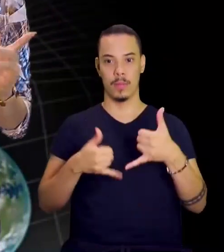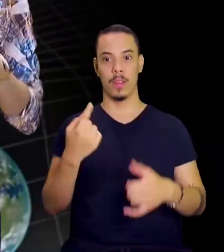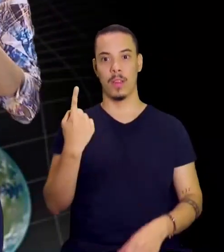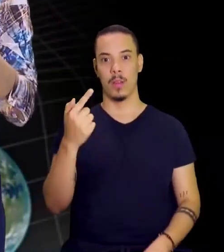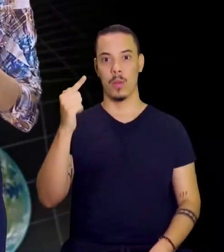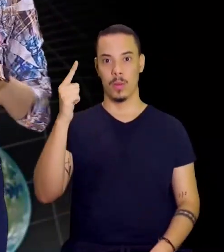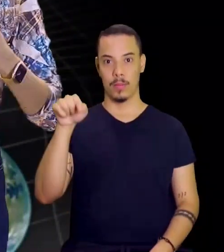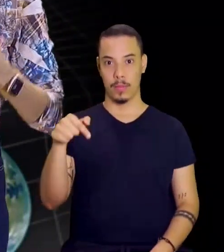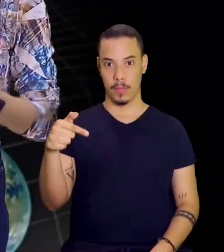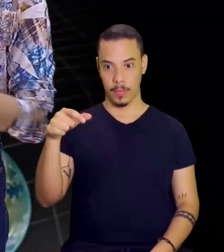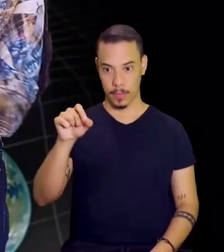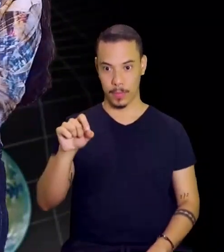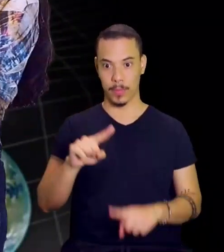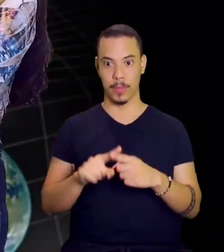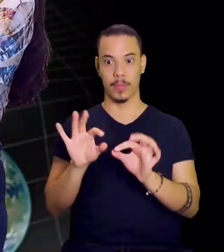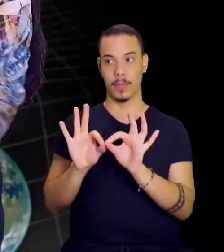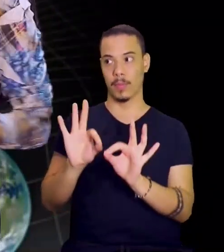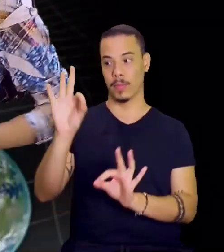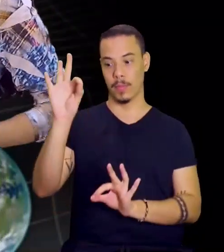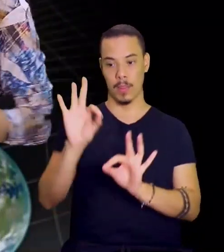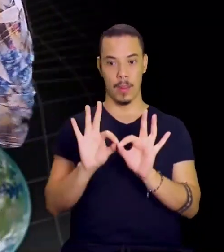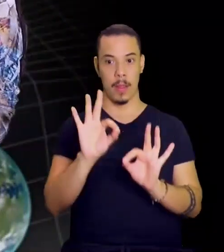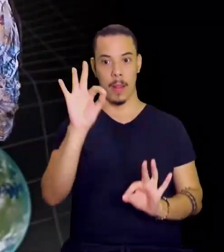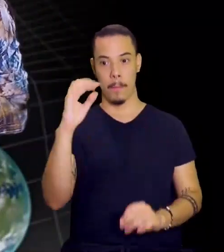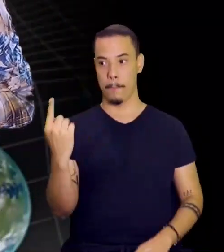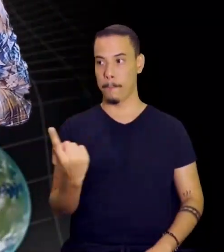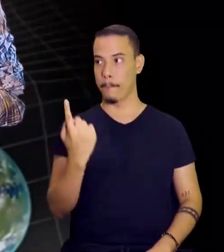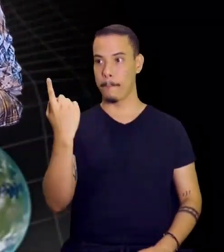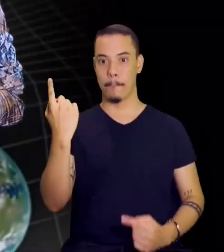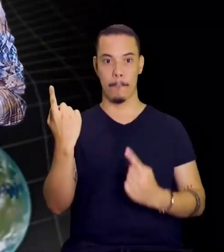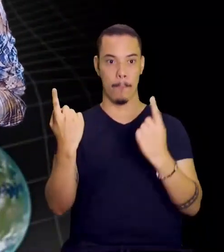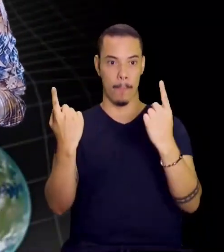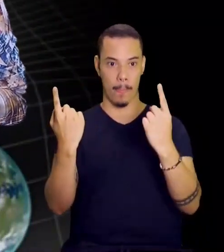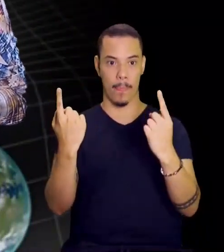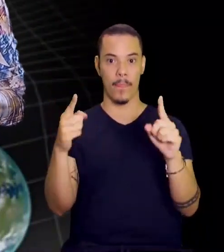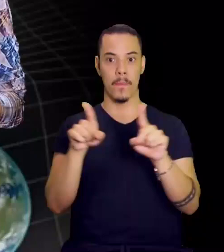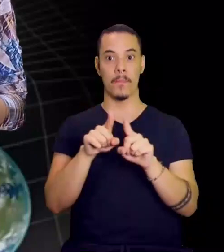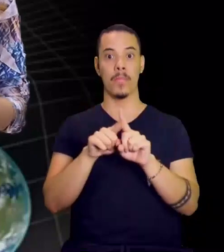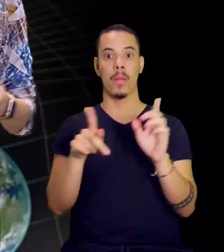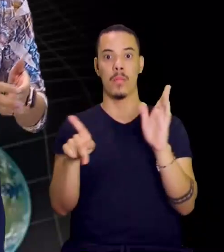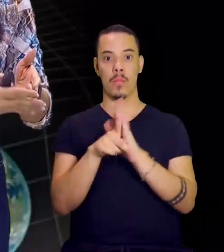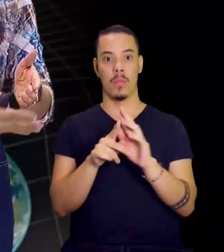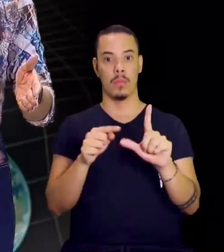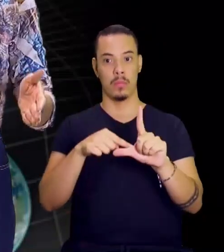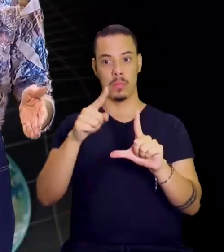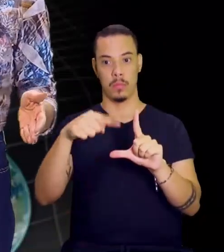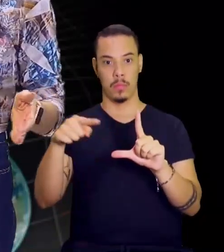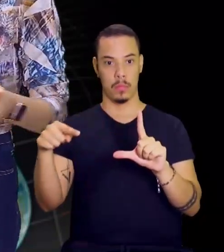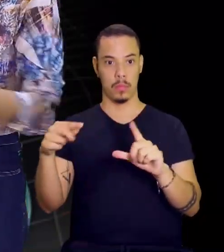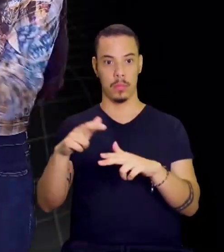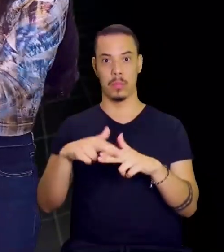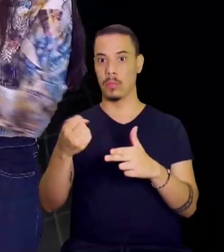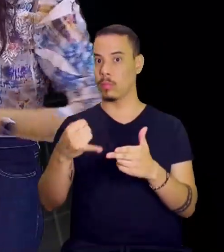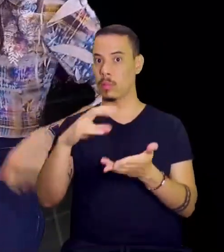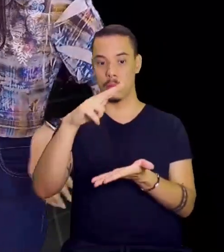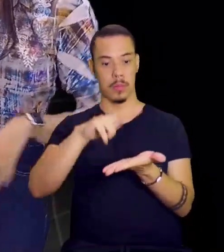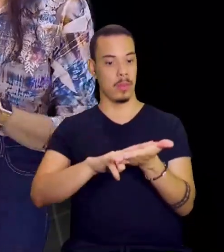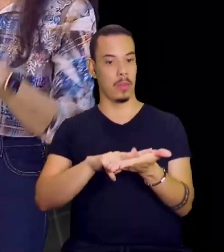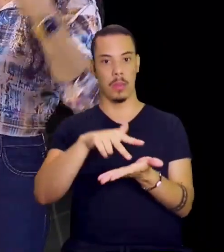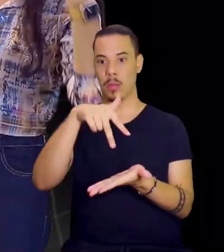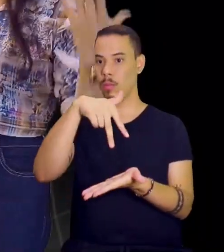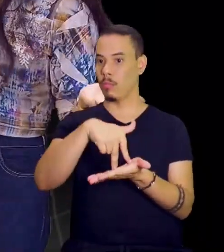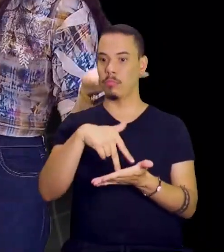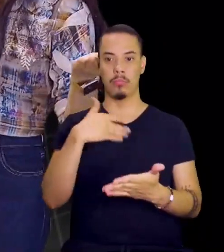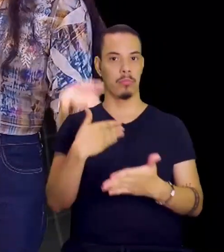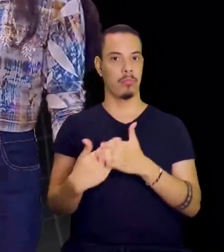ok? O nosso comprimento, né, professor? Nossa altura é uma grandeza o quê? Escalar. Escalar, porque se o professor... Pode se estiver deitado. Isso, exatamente,